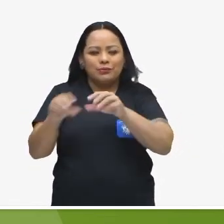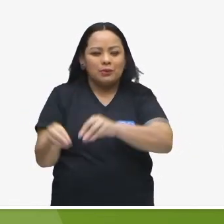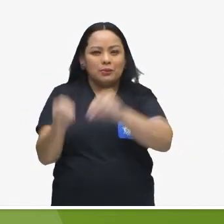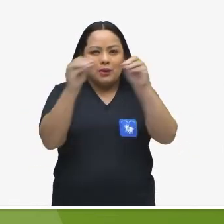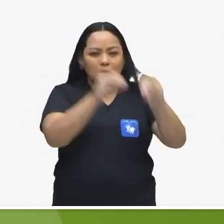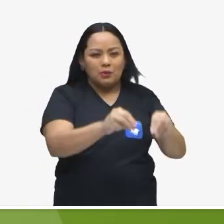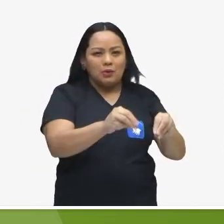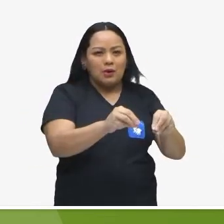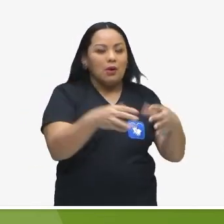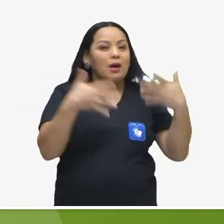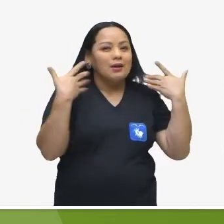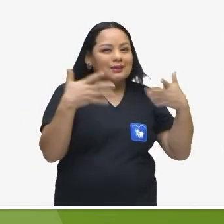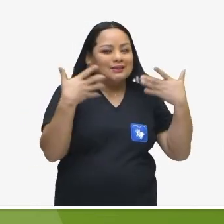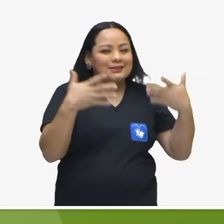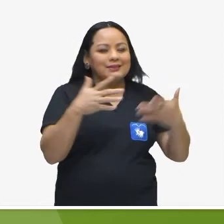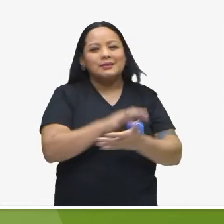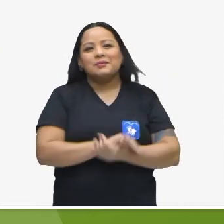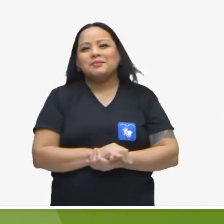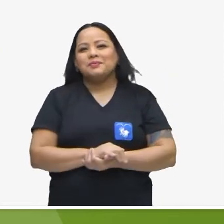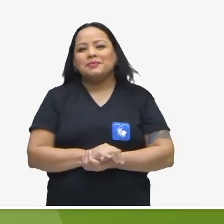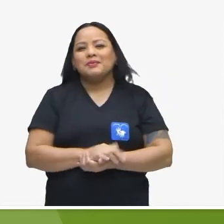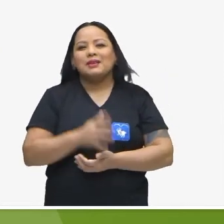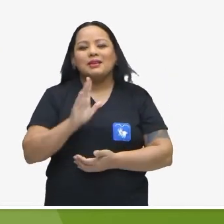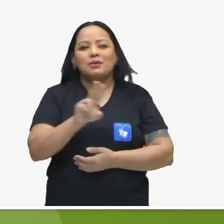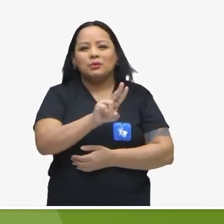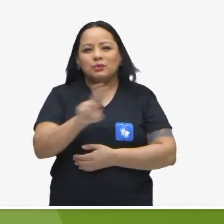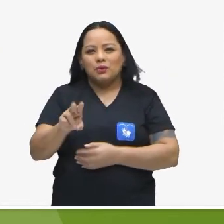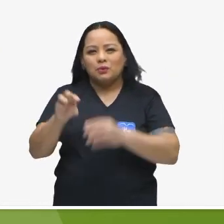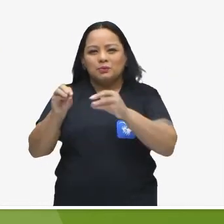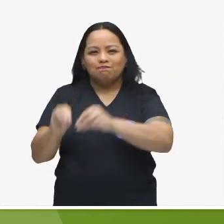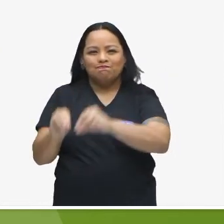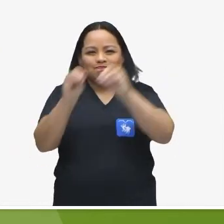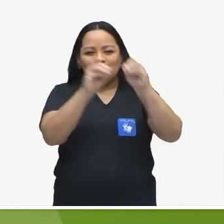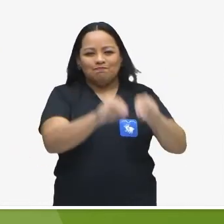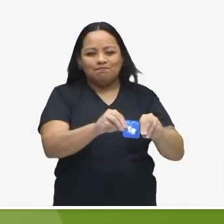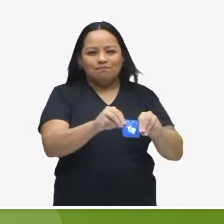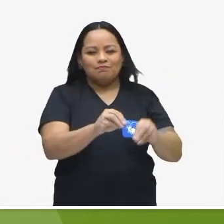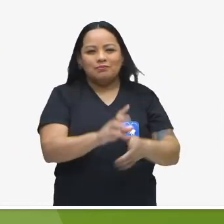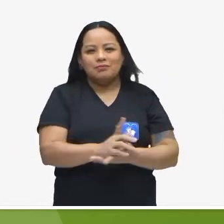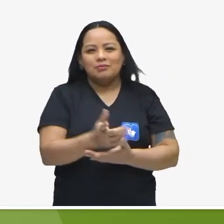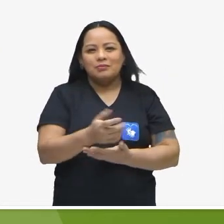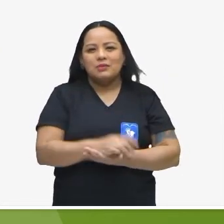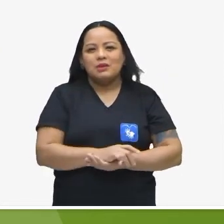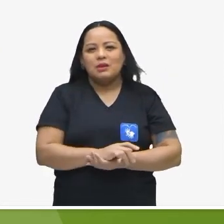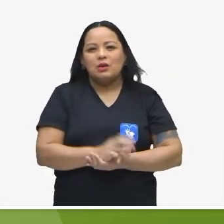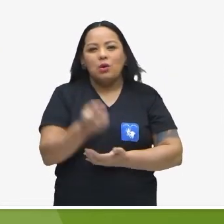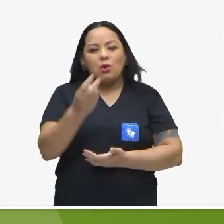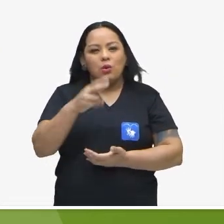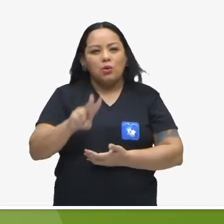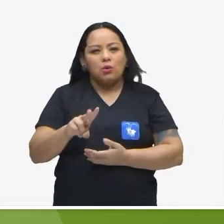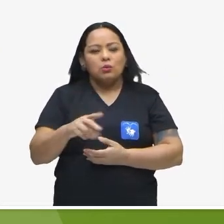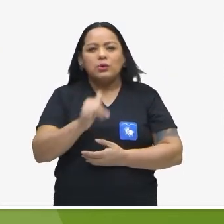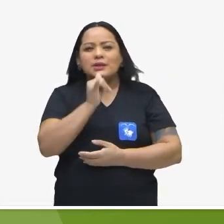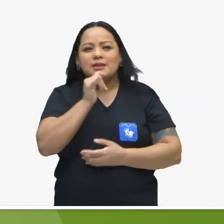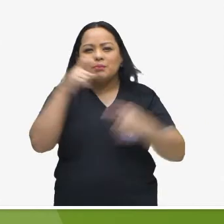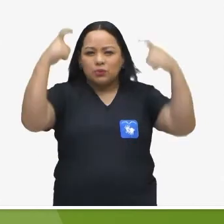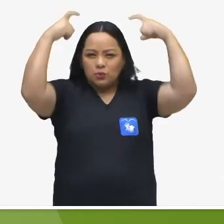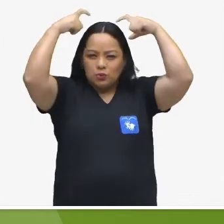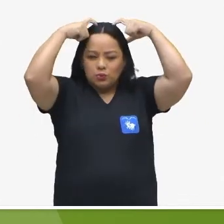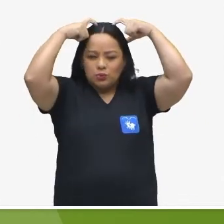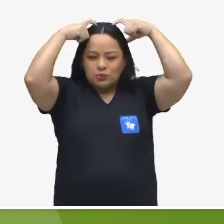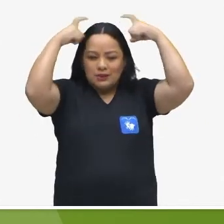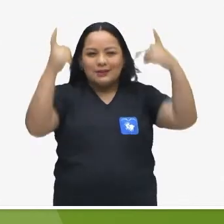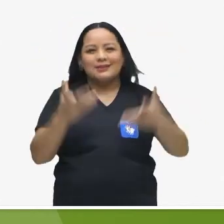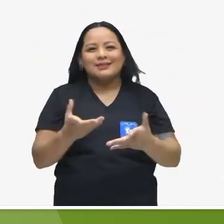um lugar mais quentinho. Isso a gente chama de migração, ou hibernarem. No caso aí do urso, né, da nossa